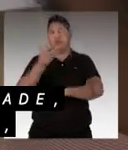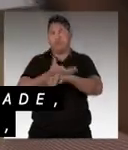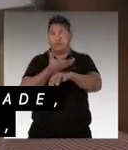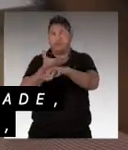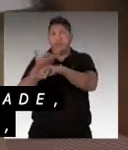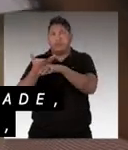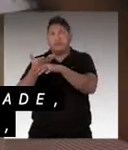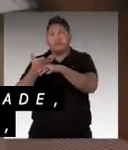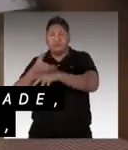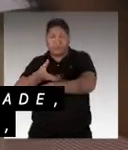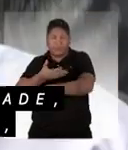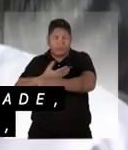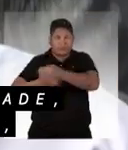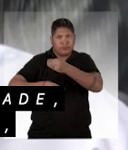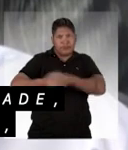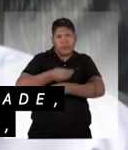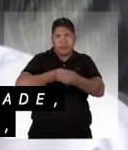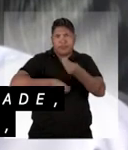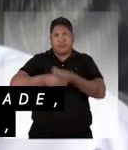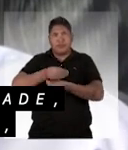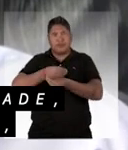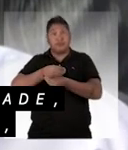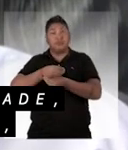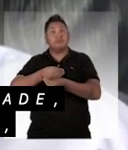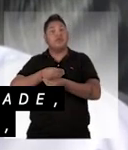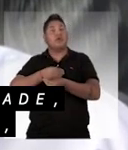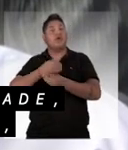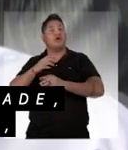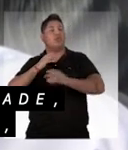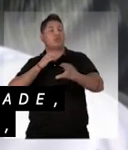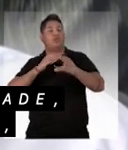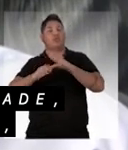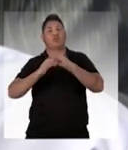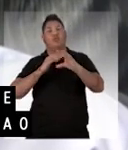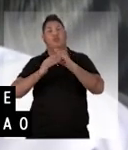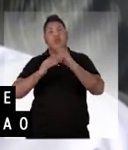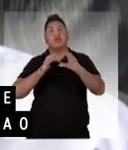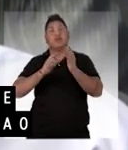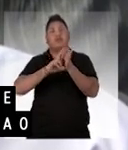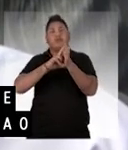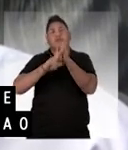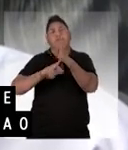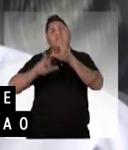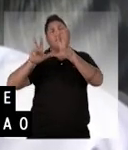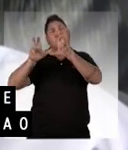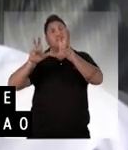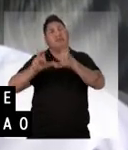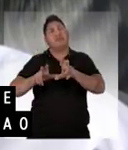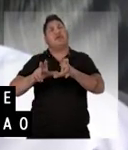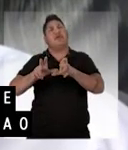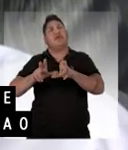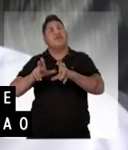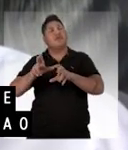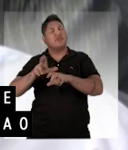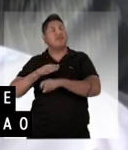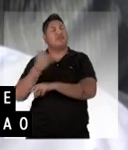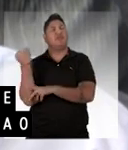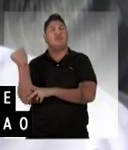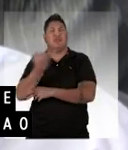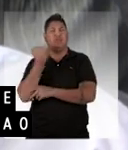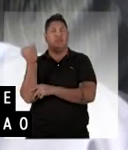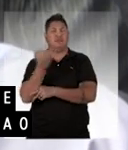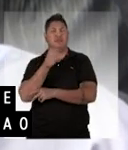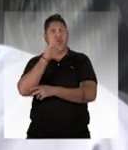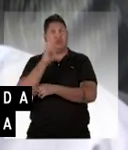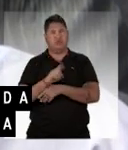multidisciplinariedade, a transversalidade, a comunicação entre vários temas caros ao